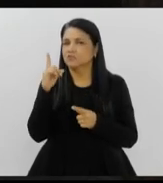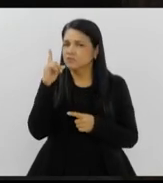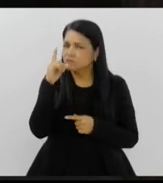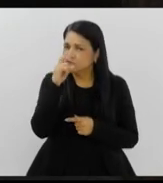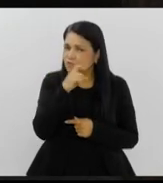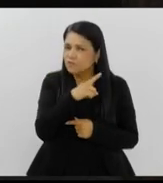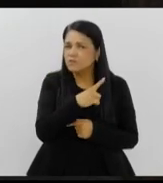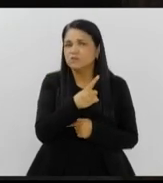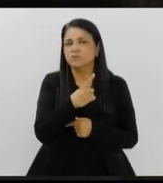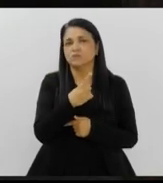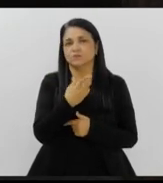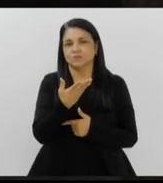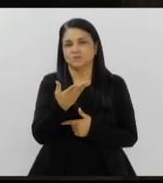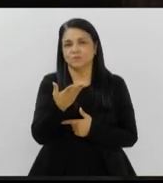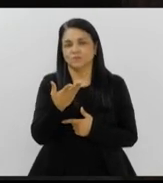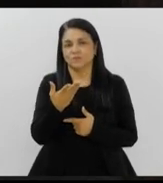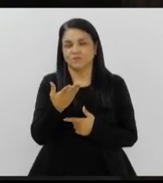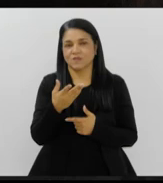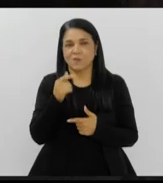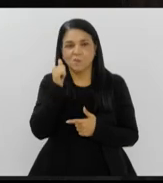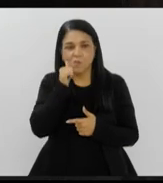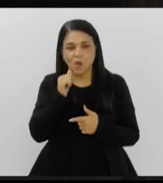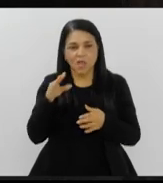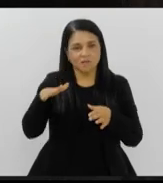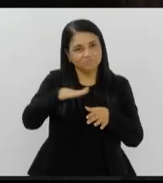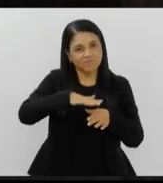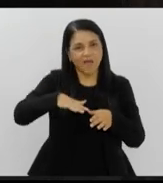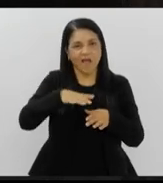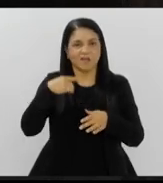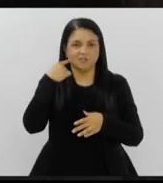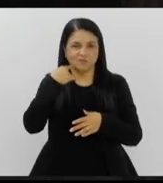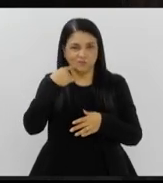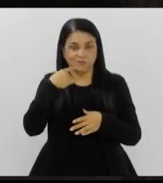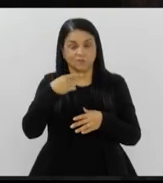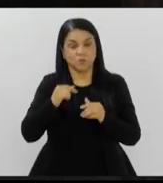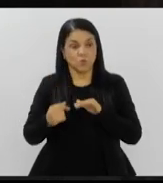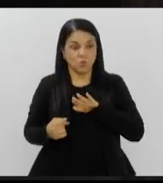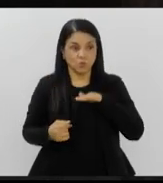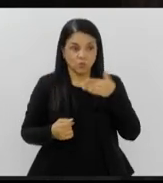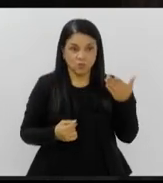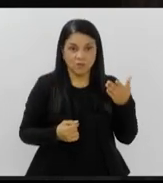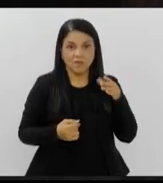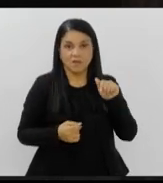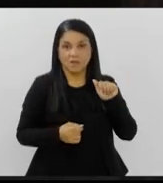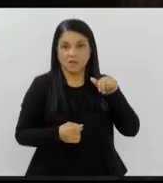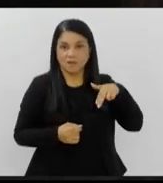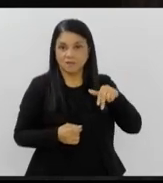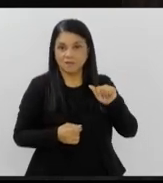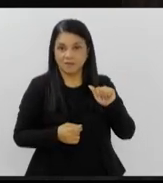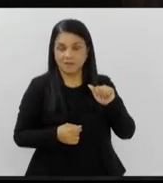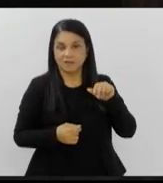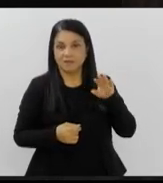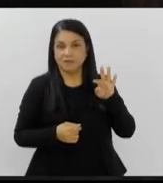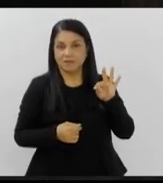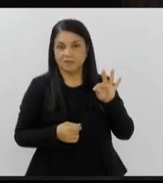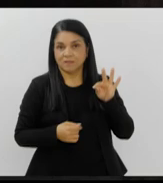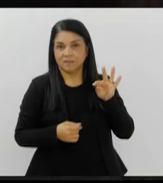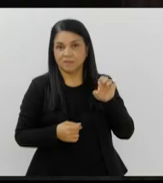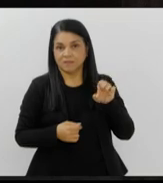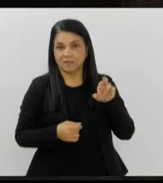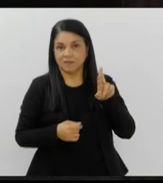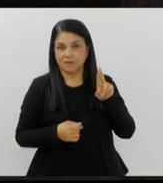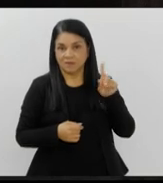difícil. Do outro lado, a Ana Tereza também brilhava na parte empresarial,